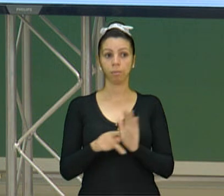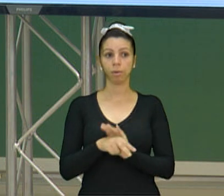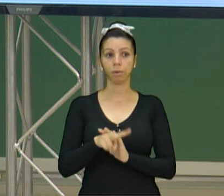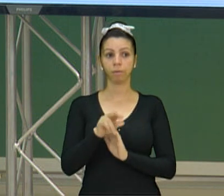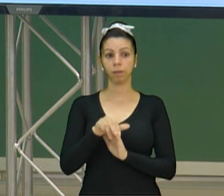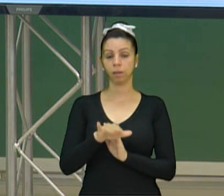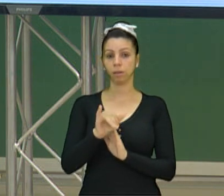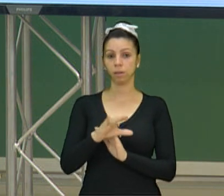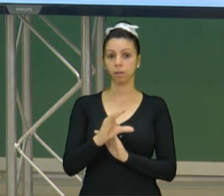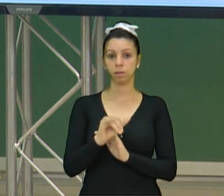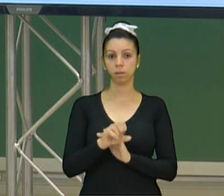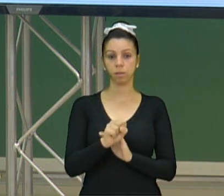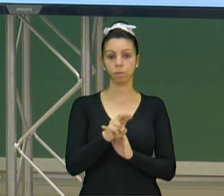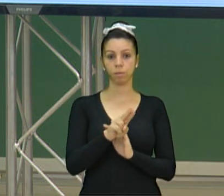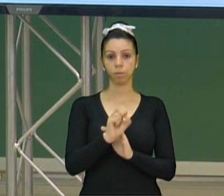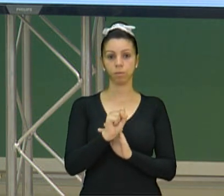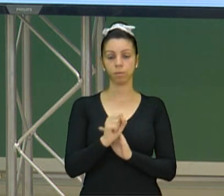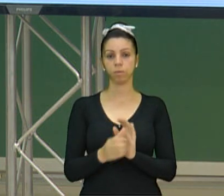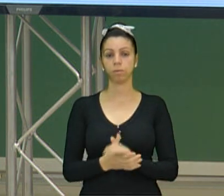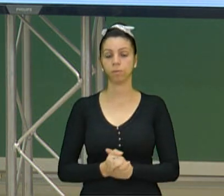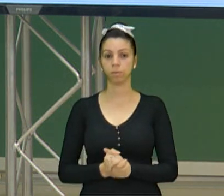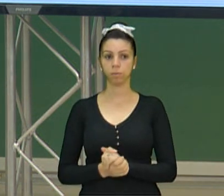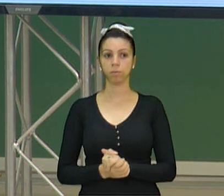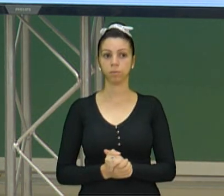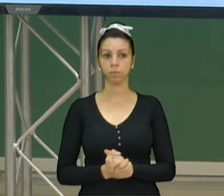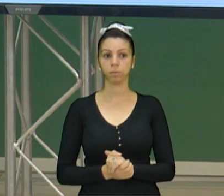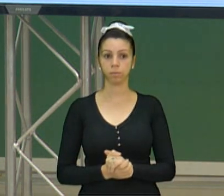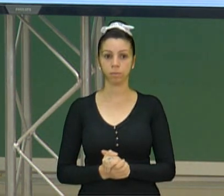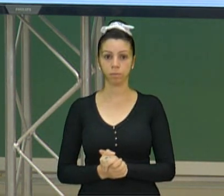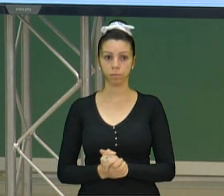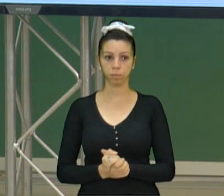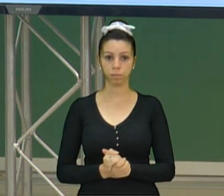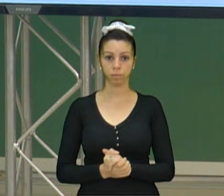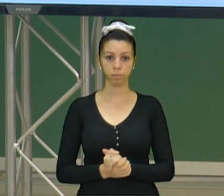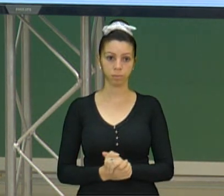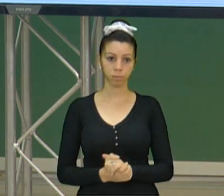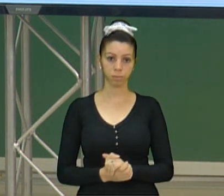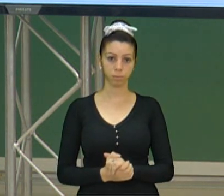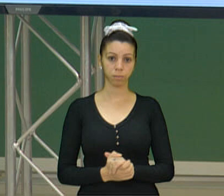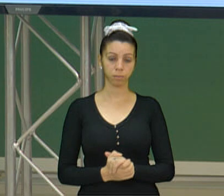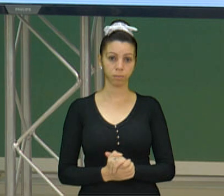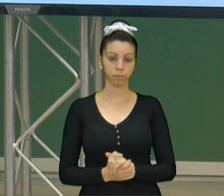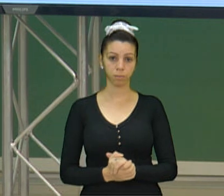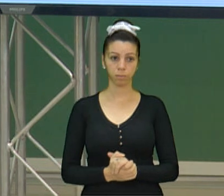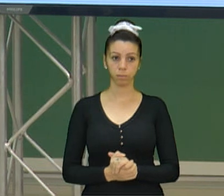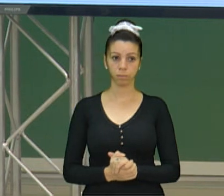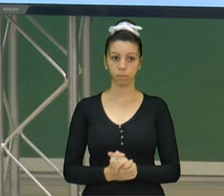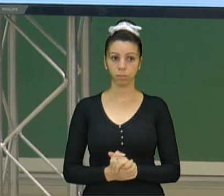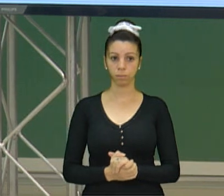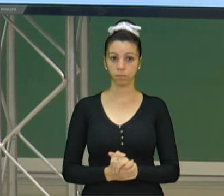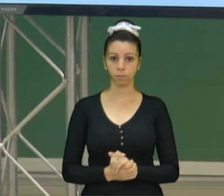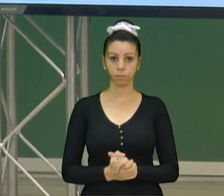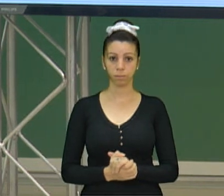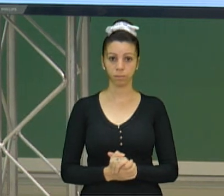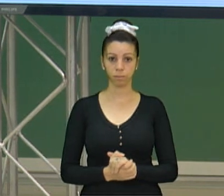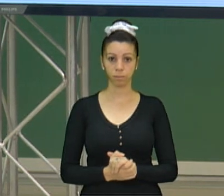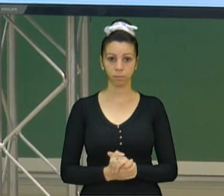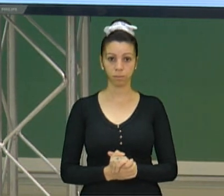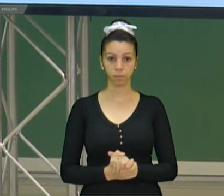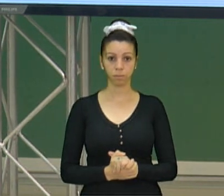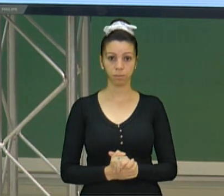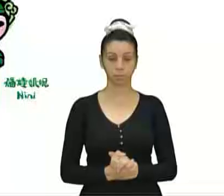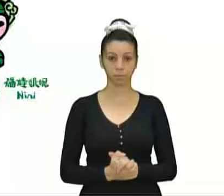2. Gente, olha, eu não sou bom aí no mandarim não, hein? Pelo amor de Deus, vamos ver aqui. Juan and Nini are